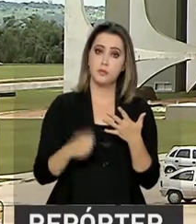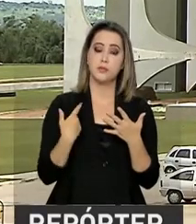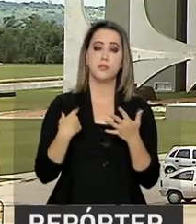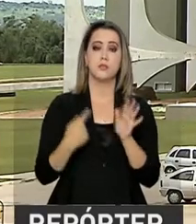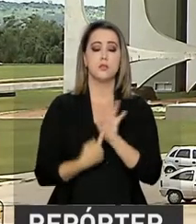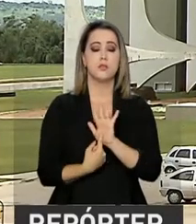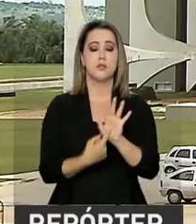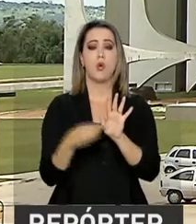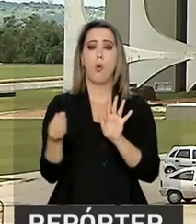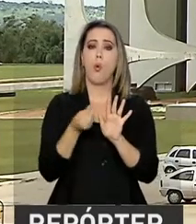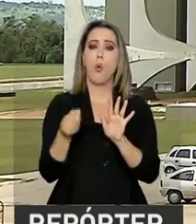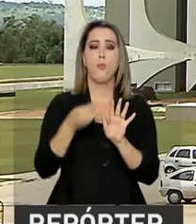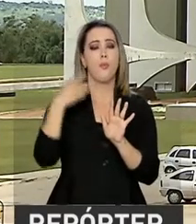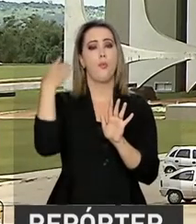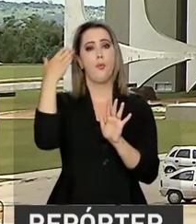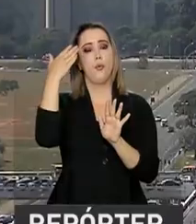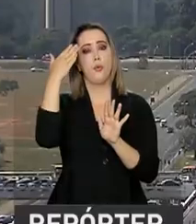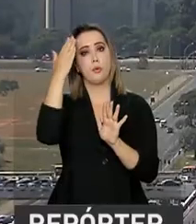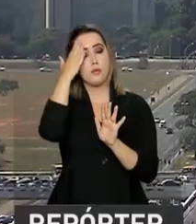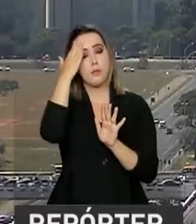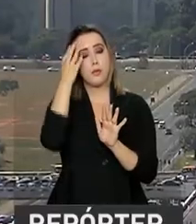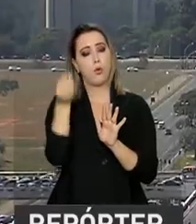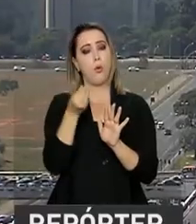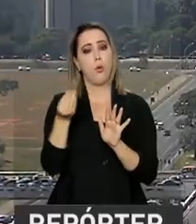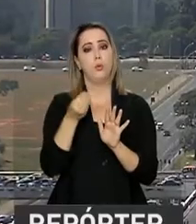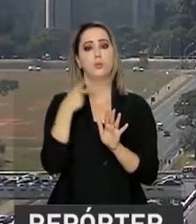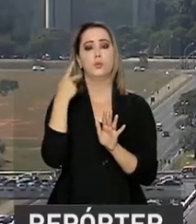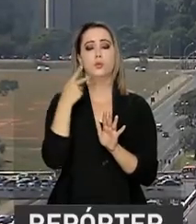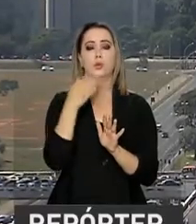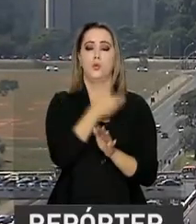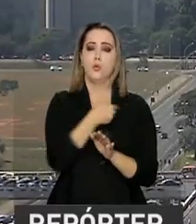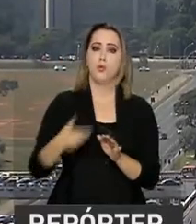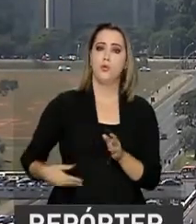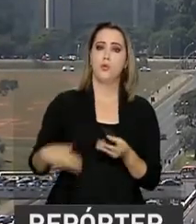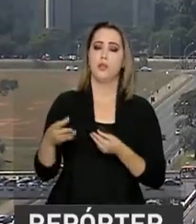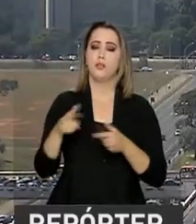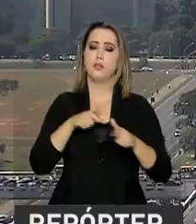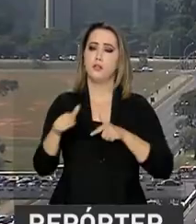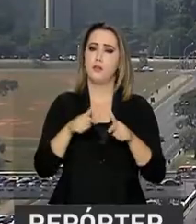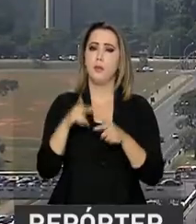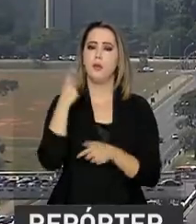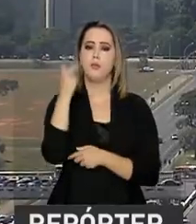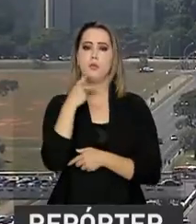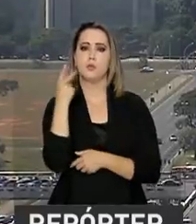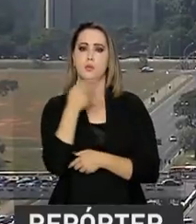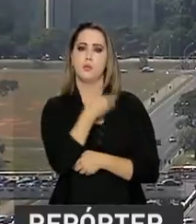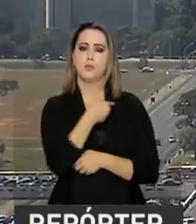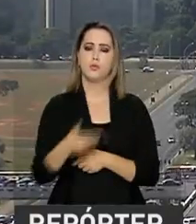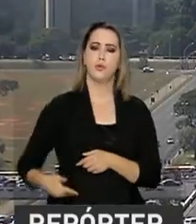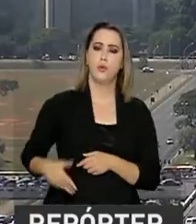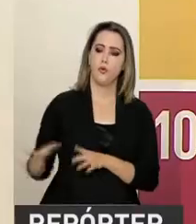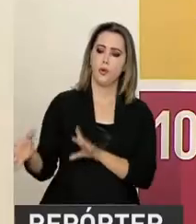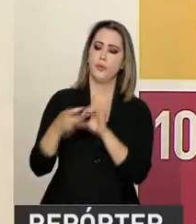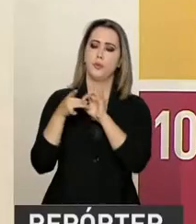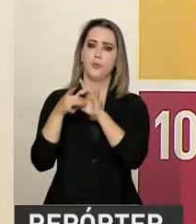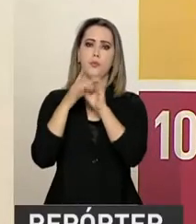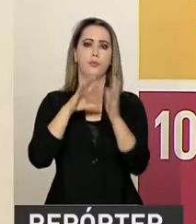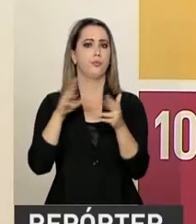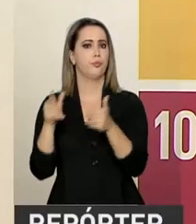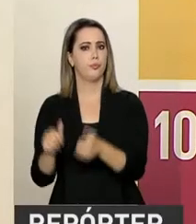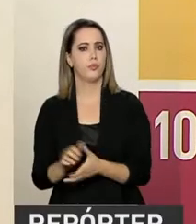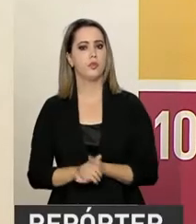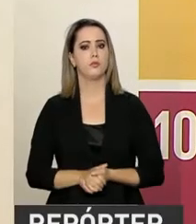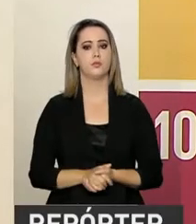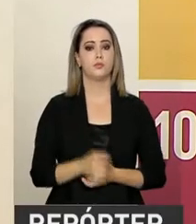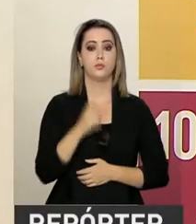para orientar o governo em relação às políticas públicas e as atividades de cooperação internacional não fazemos fosse uma